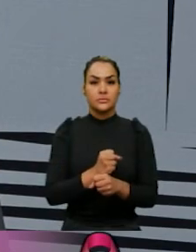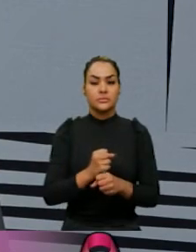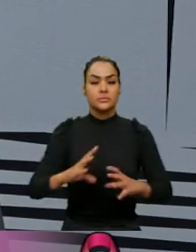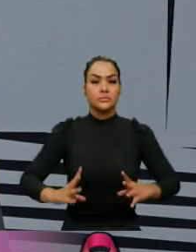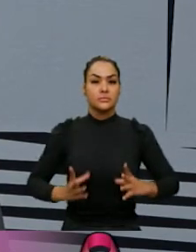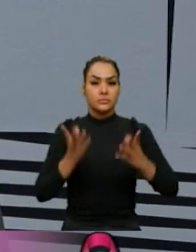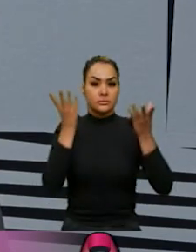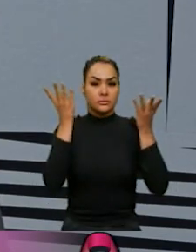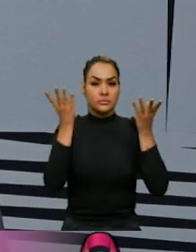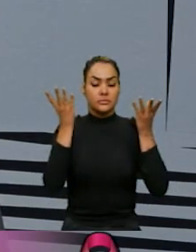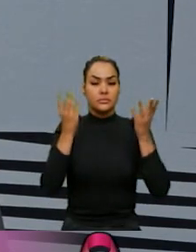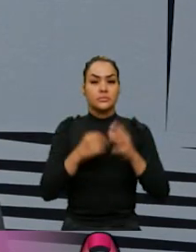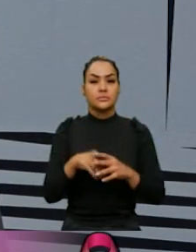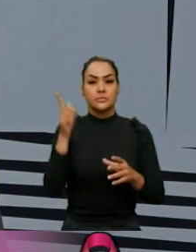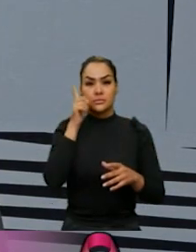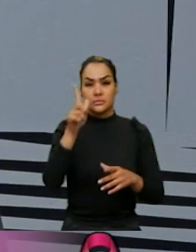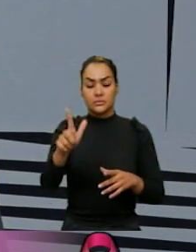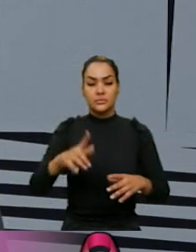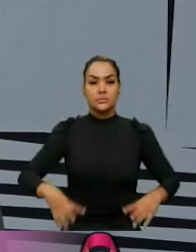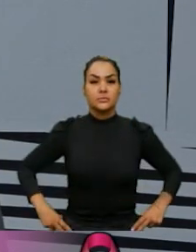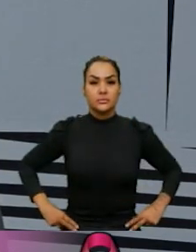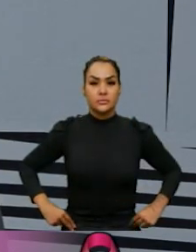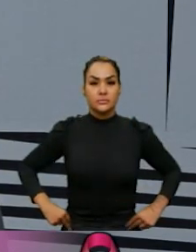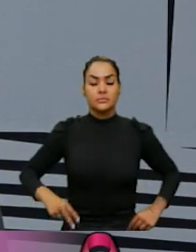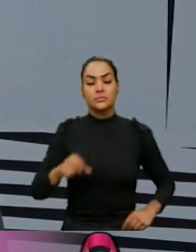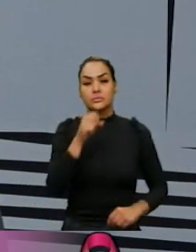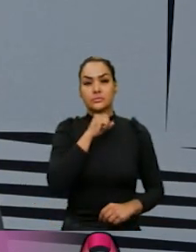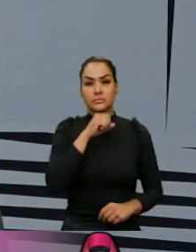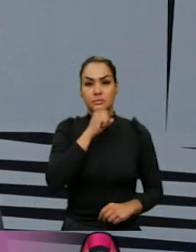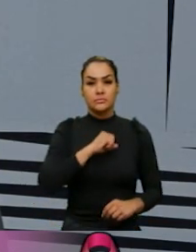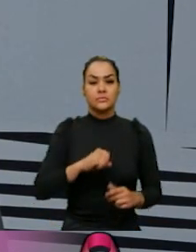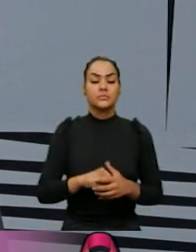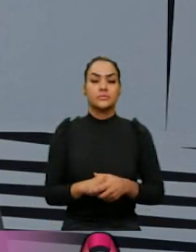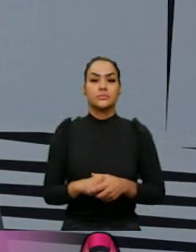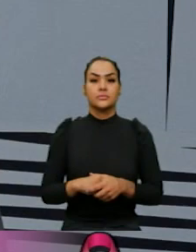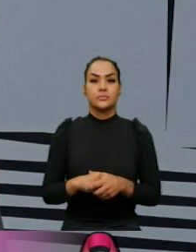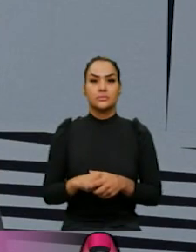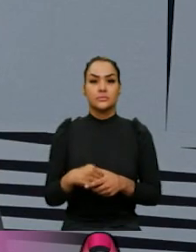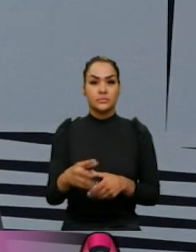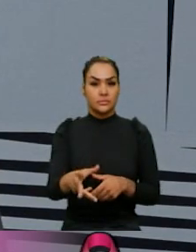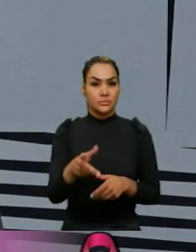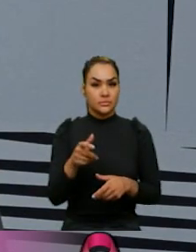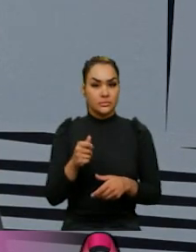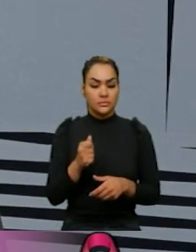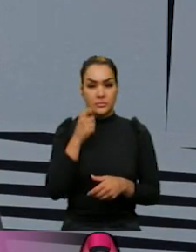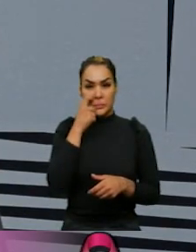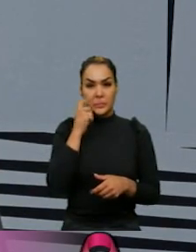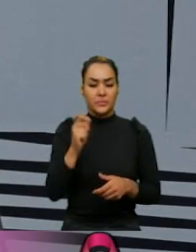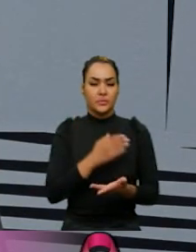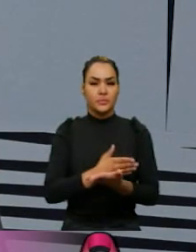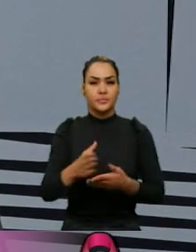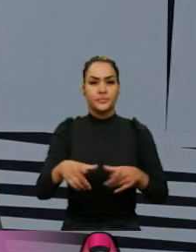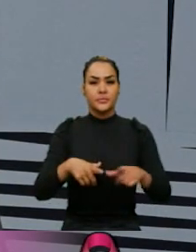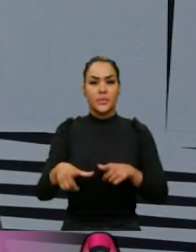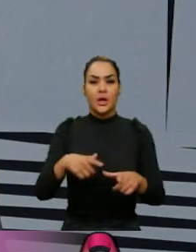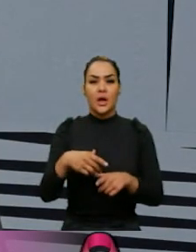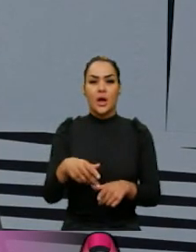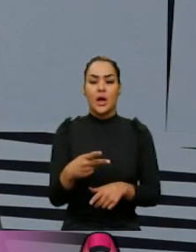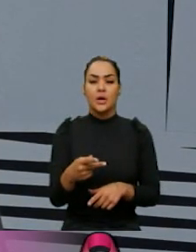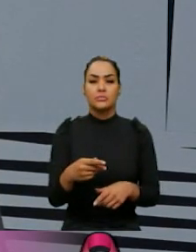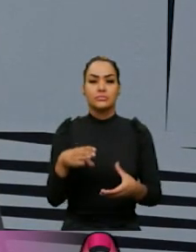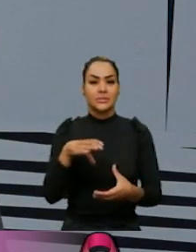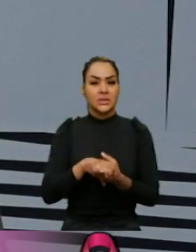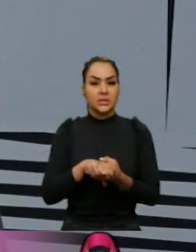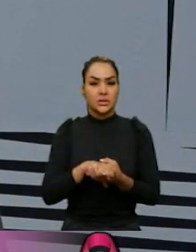para arrecadação de fraldas geriátricas, considerando que tudo começou com a iniciativa do casal José Carlos Gomes